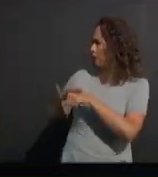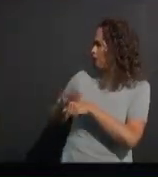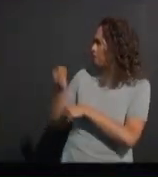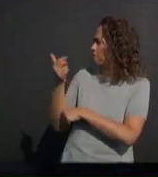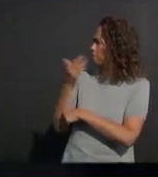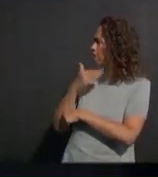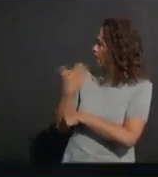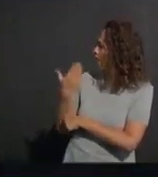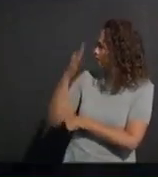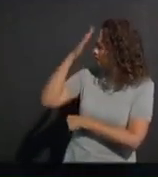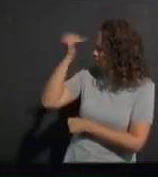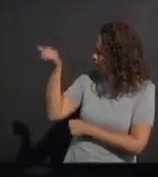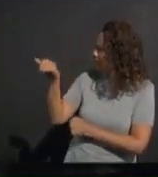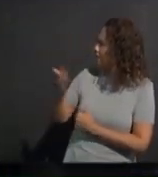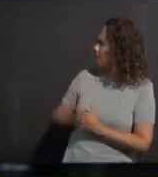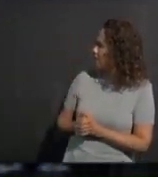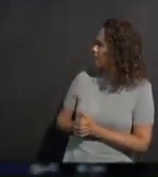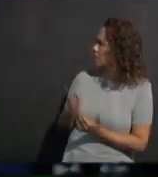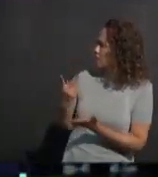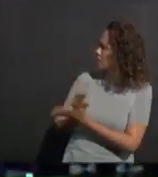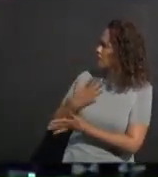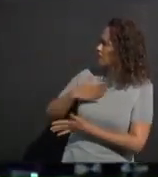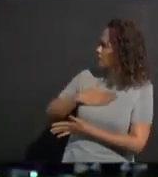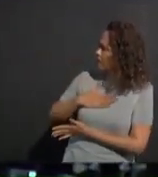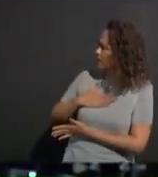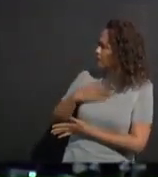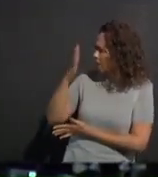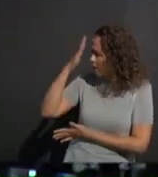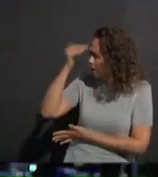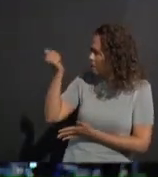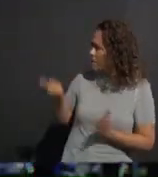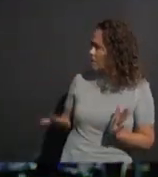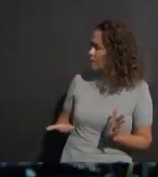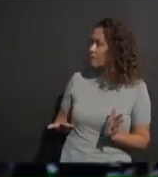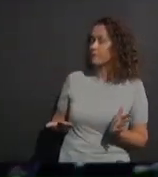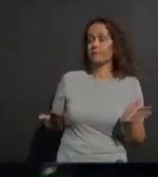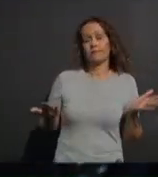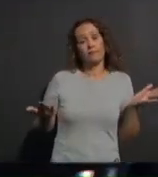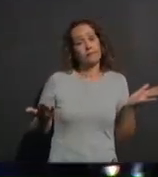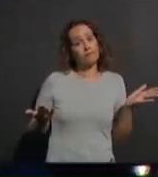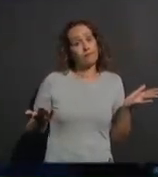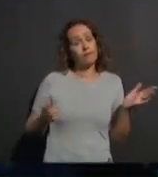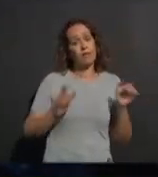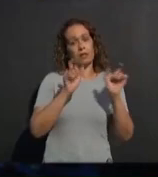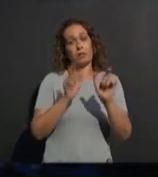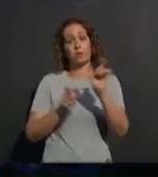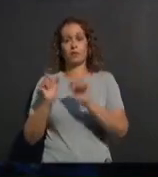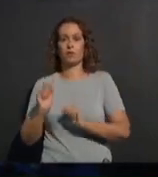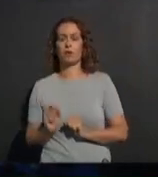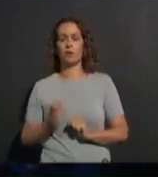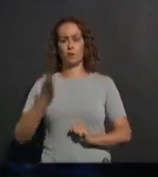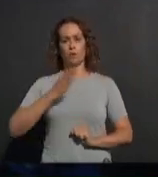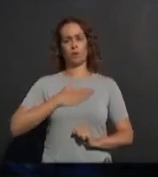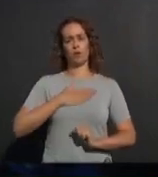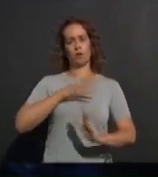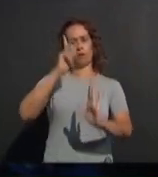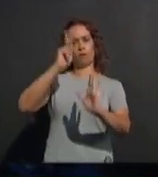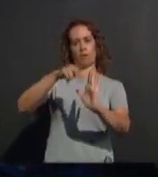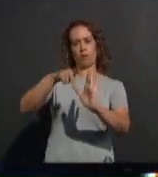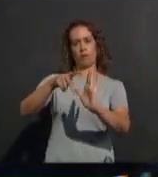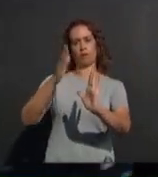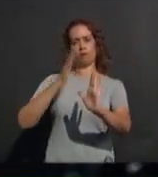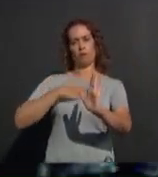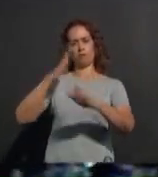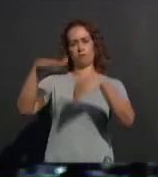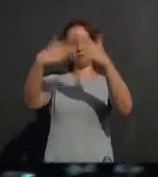Você sabe o que está acontecendo comigo? As pessoas hoje, o foco é o meu projeto, o meu